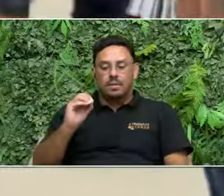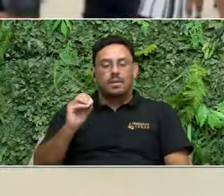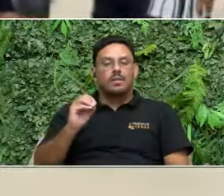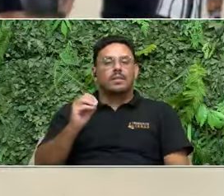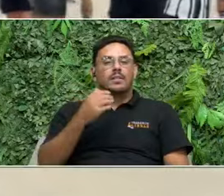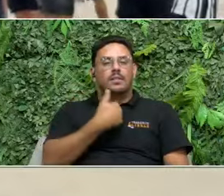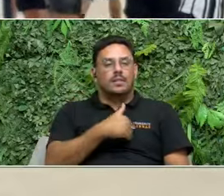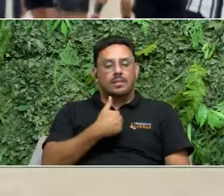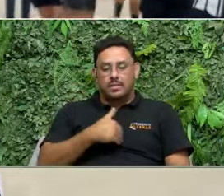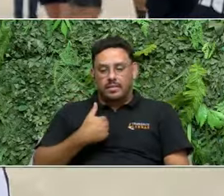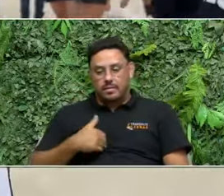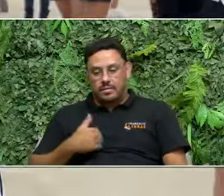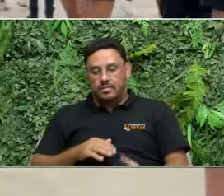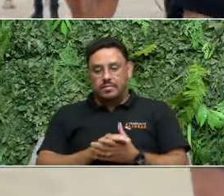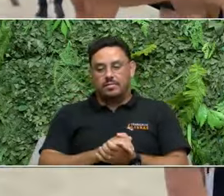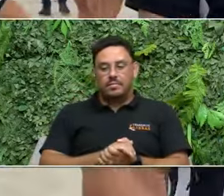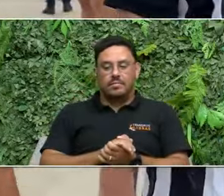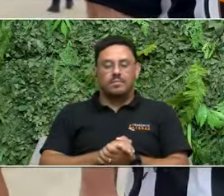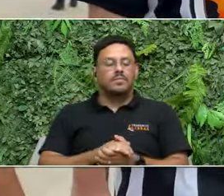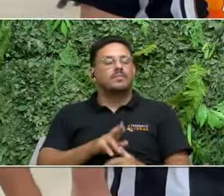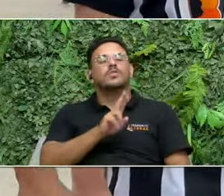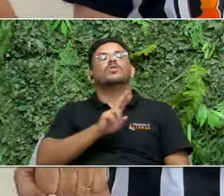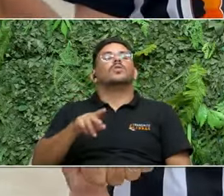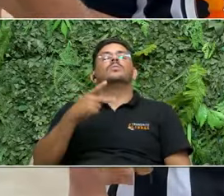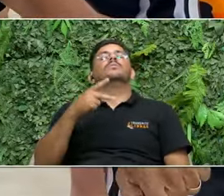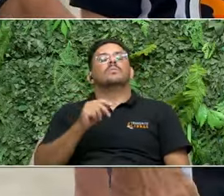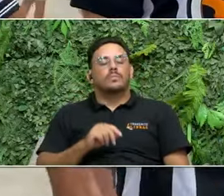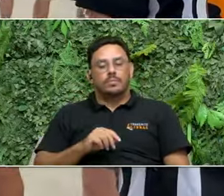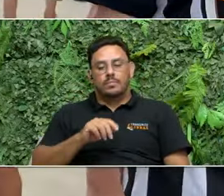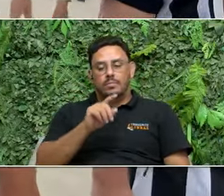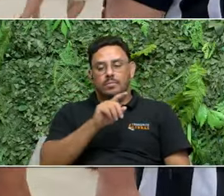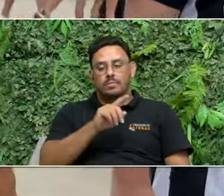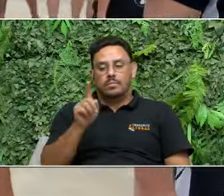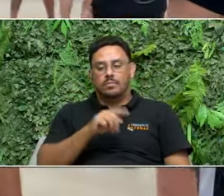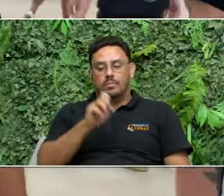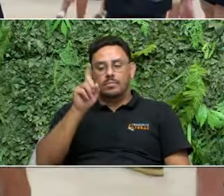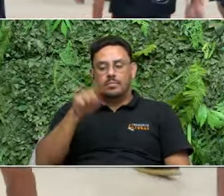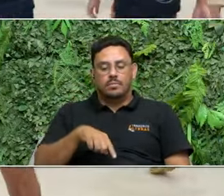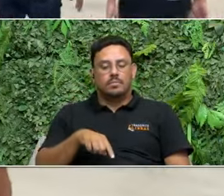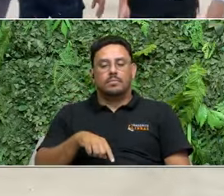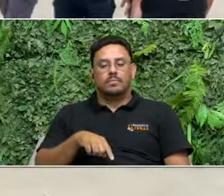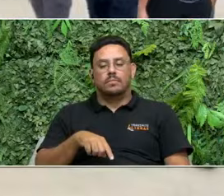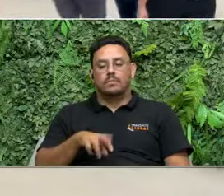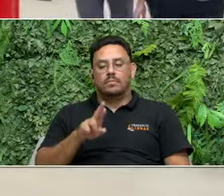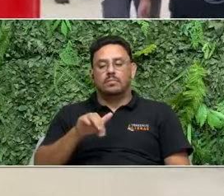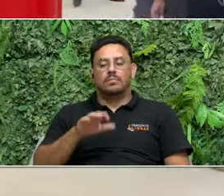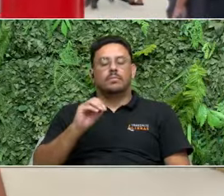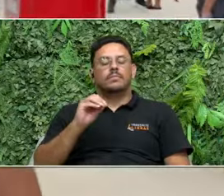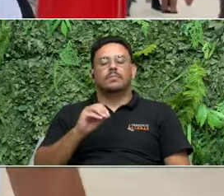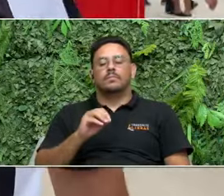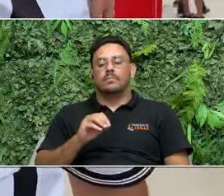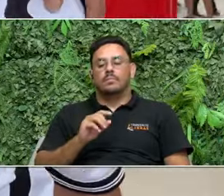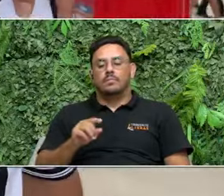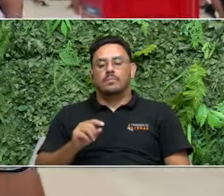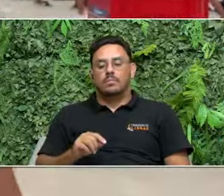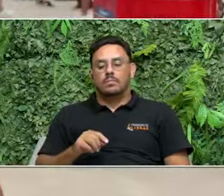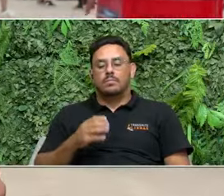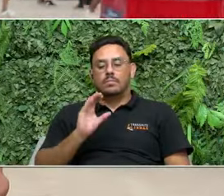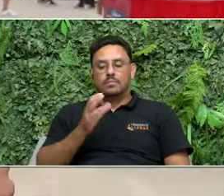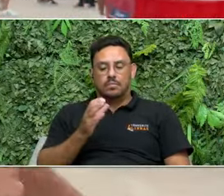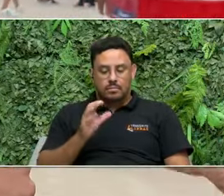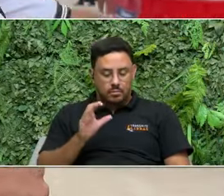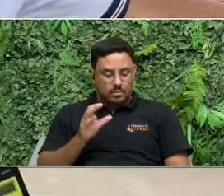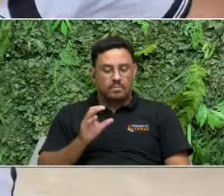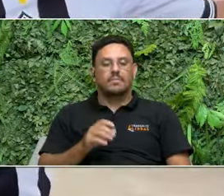0 galo Qual é o nome do senhor fala o nome Zé Roberto da instância Silveira Contagem alou contagem é isso